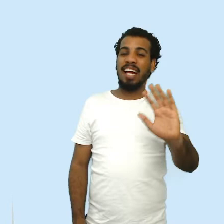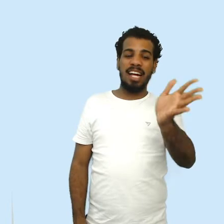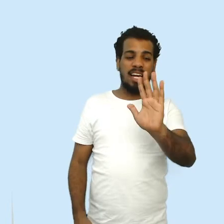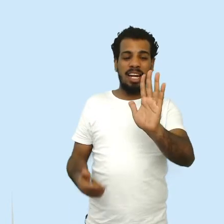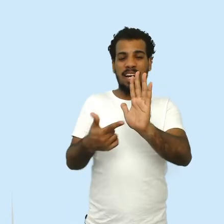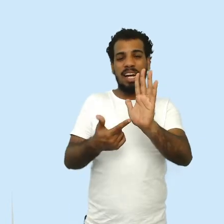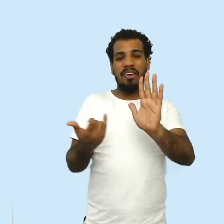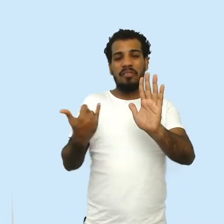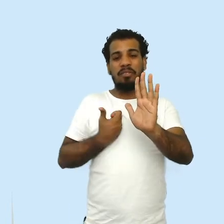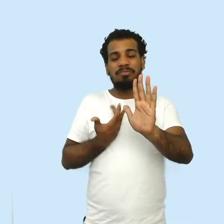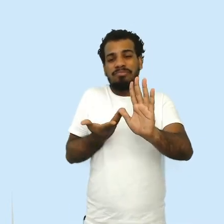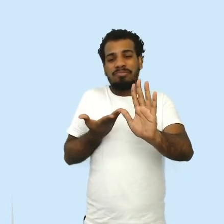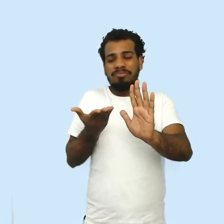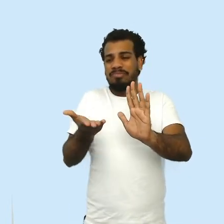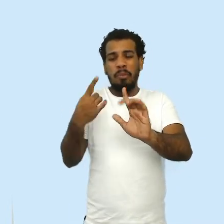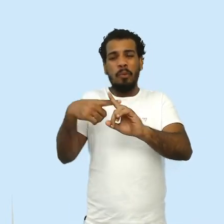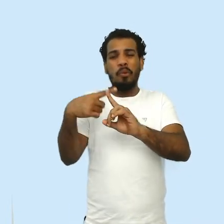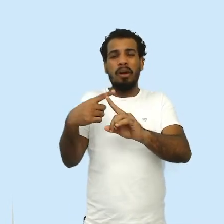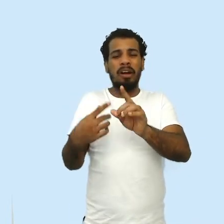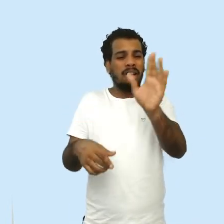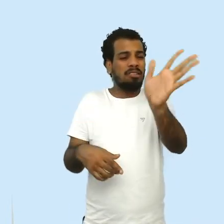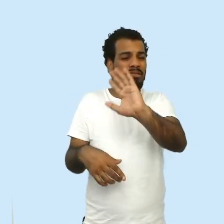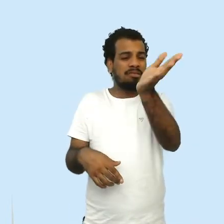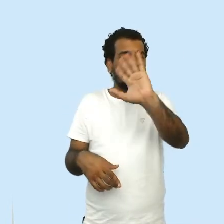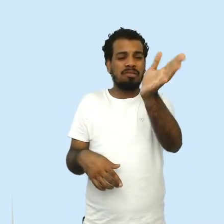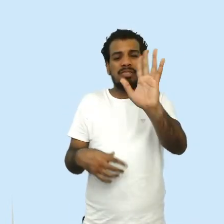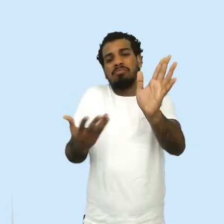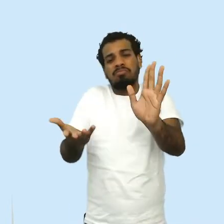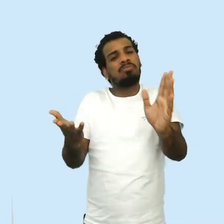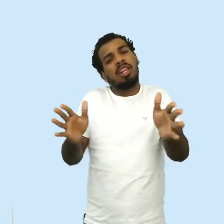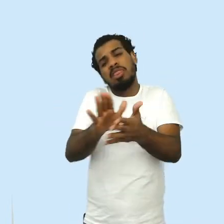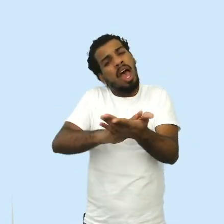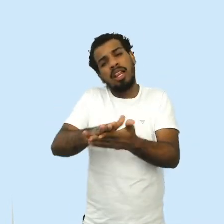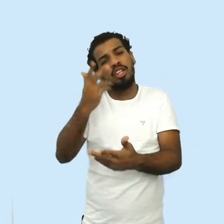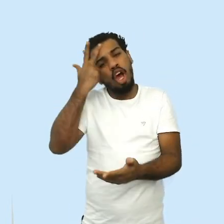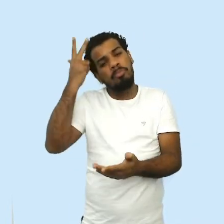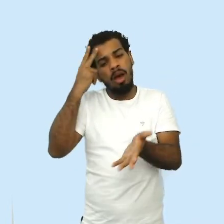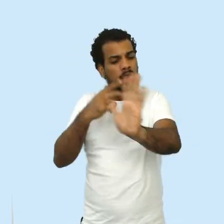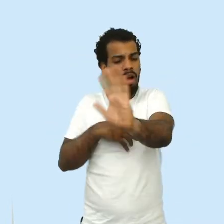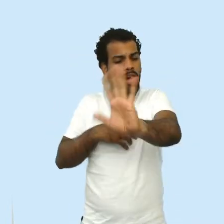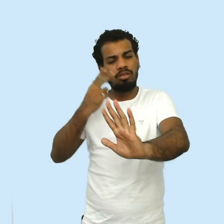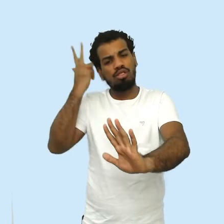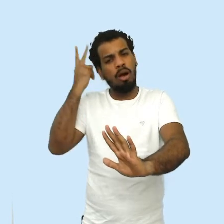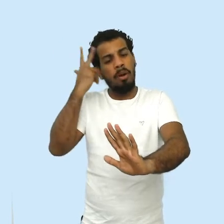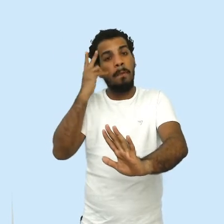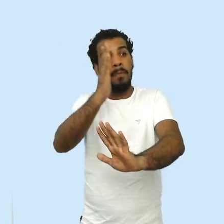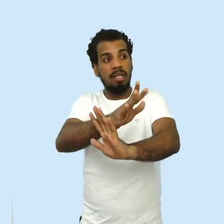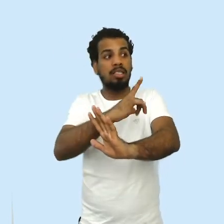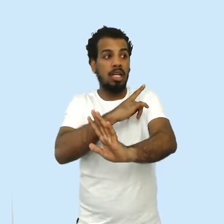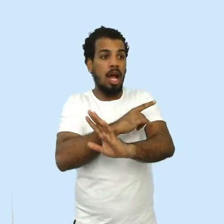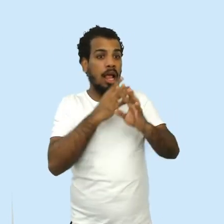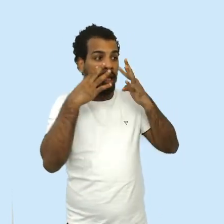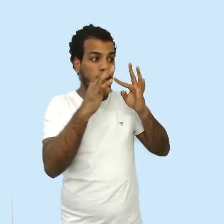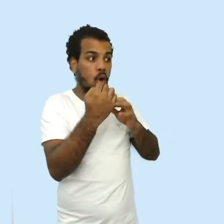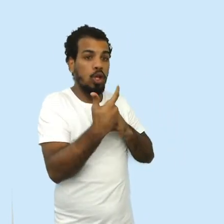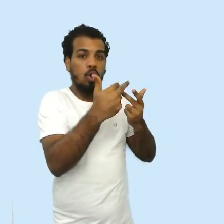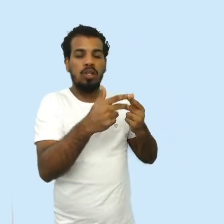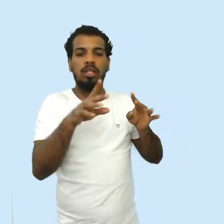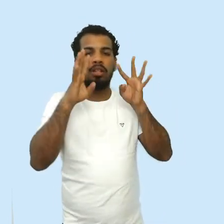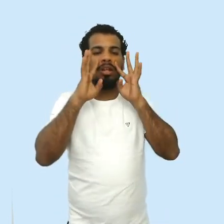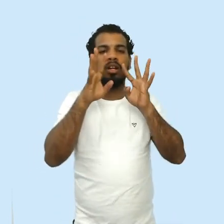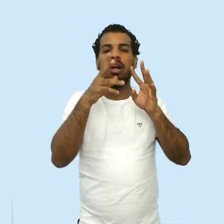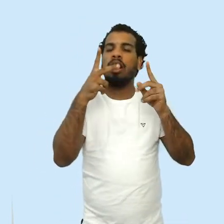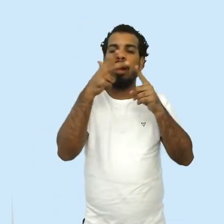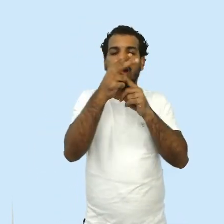nada. Assim, tá ali apenas, como eu disse, para desviar a atenção da gente para outras coisas. Aí é o que eu digo, que nem sempre